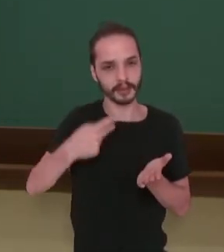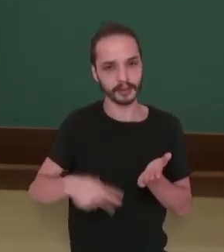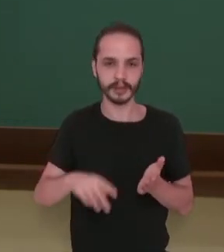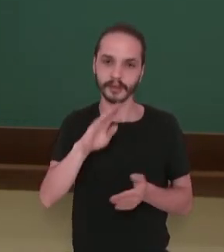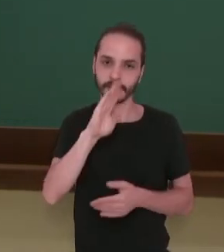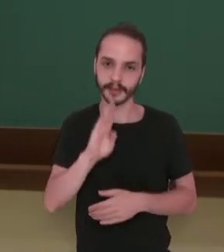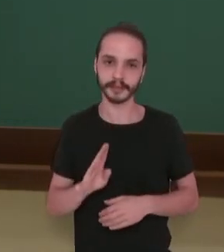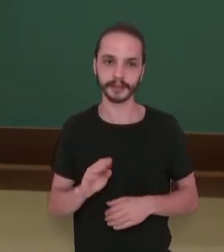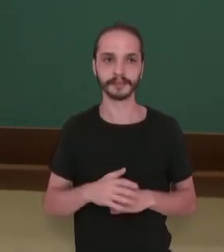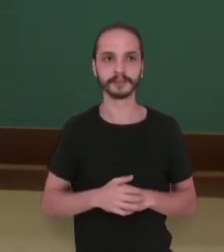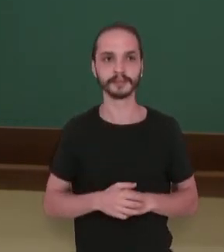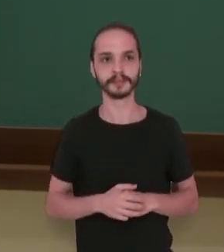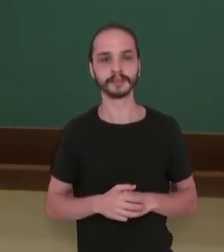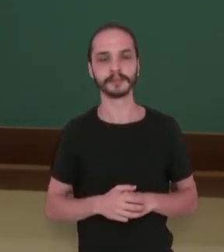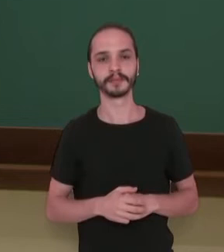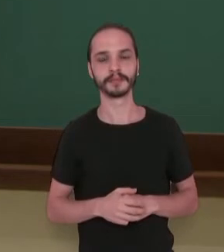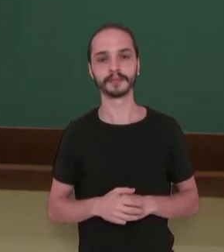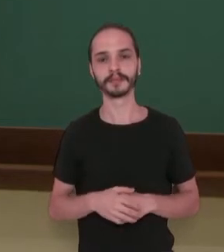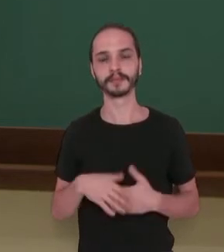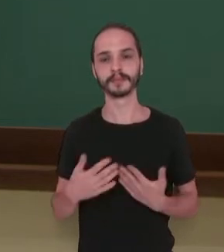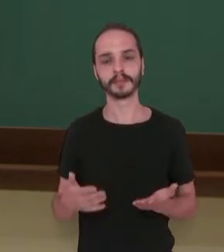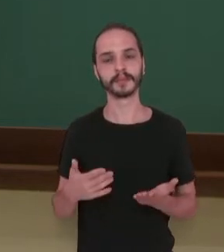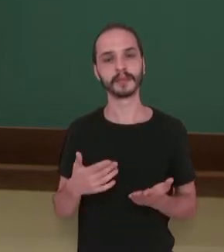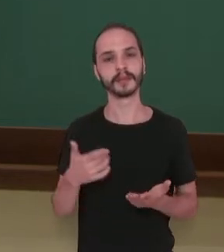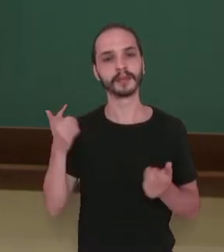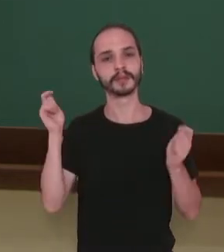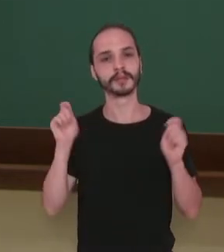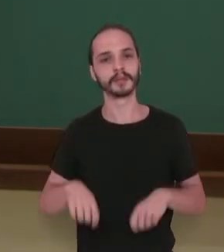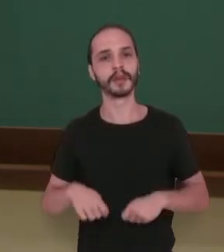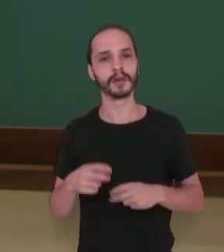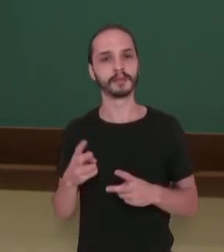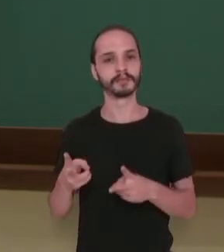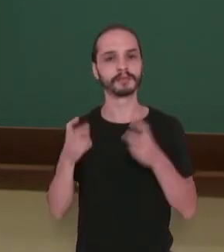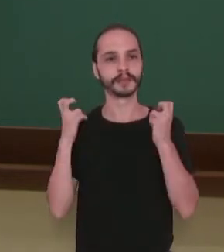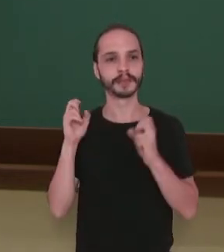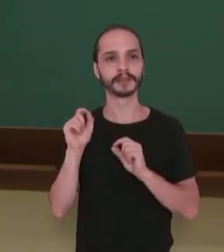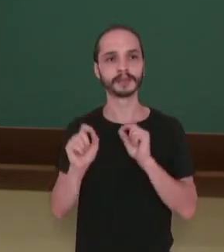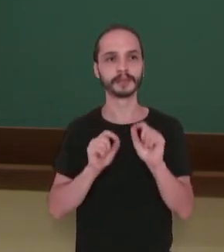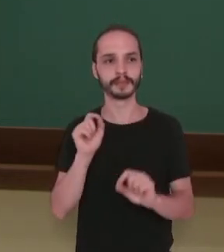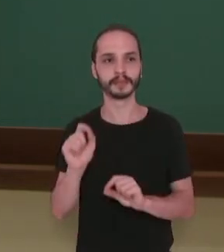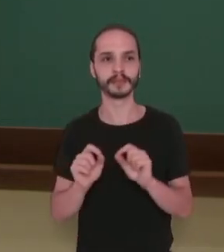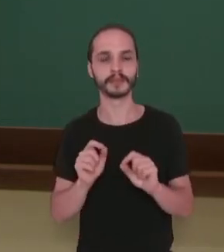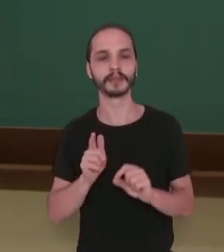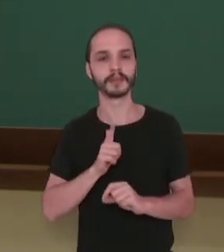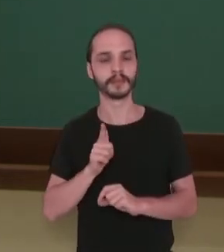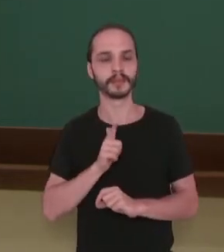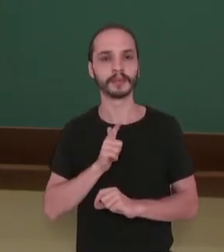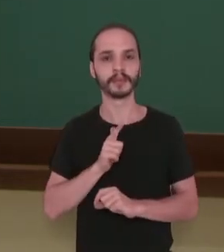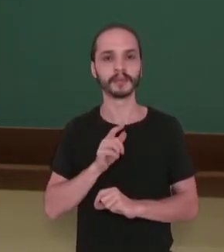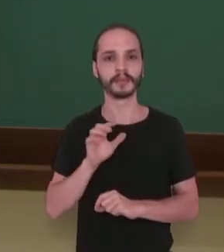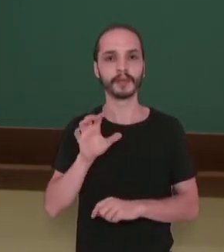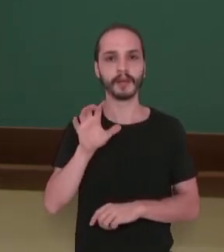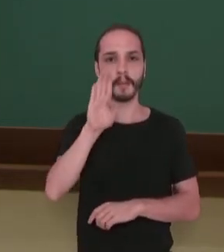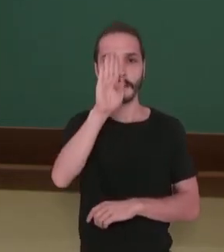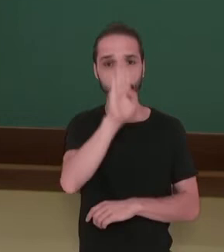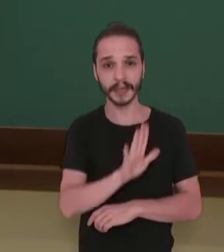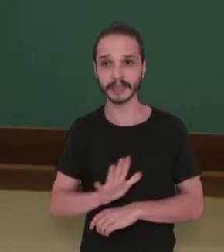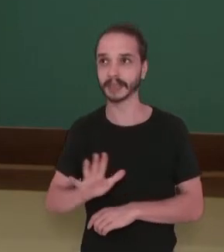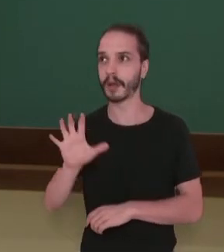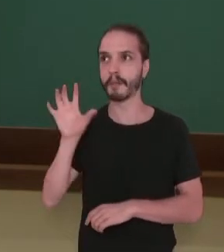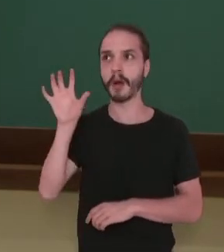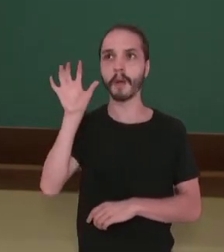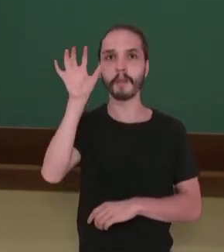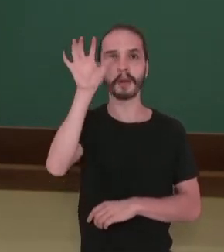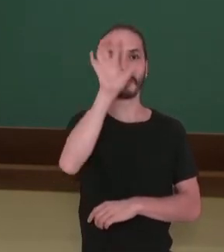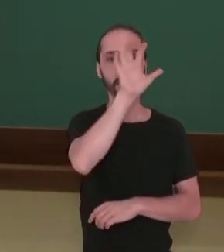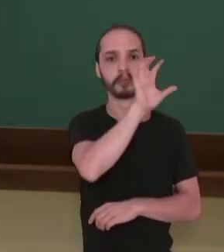Brasil, né? E a gente consegue perceber que temos em cada região